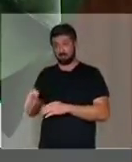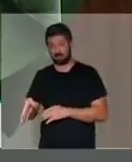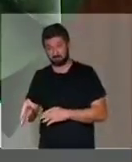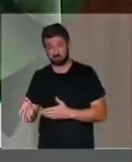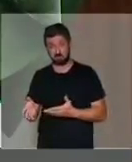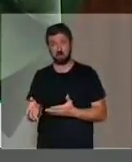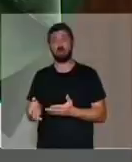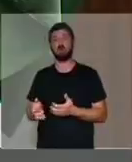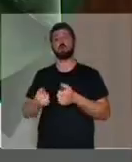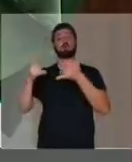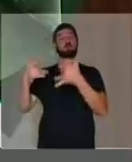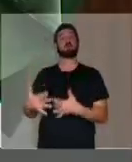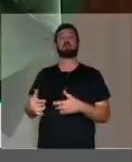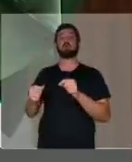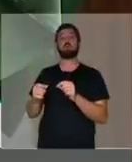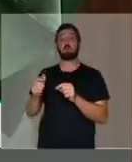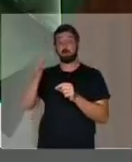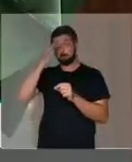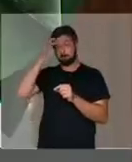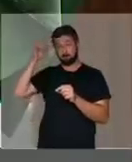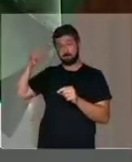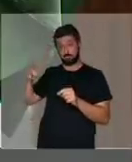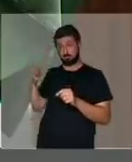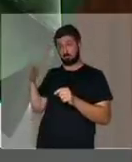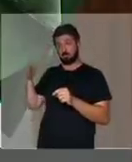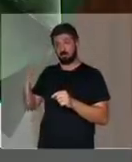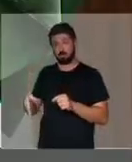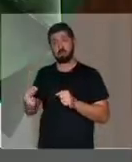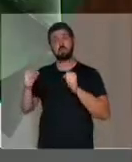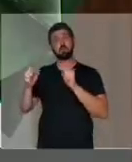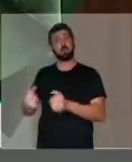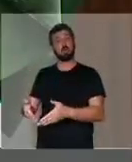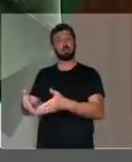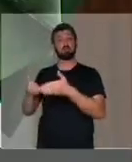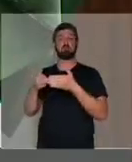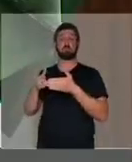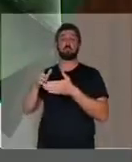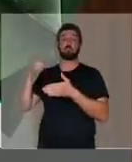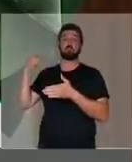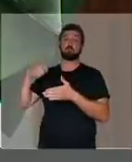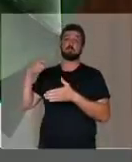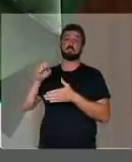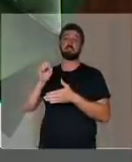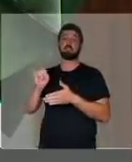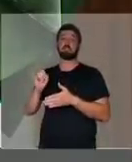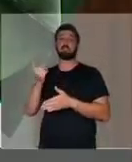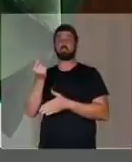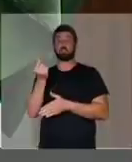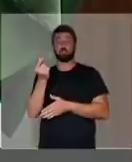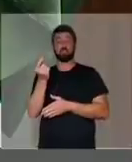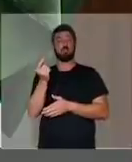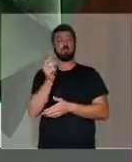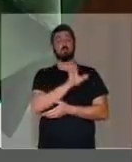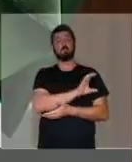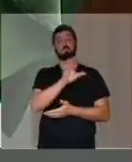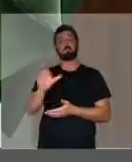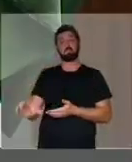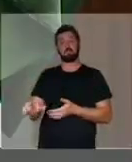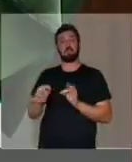intervenção, especificou que o interventor poderá requisitar, se necessário, recursos